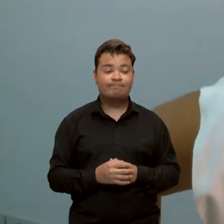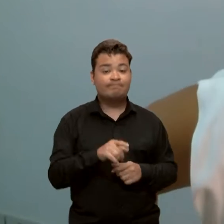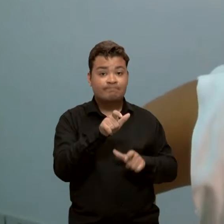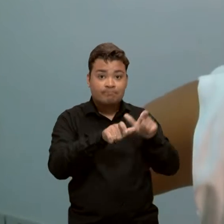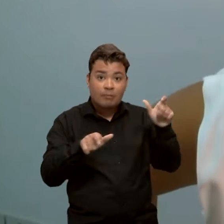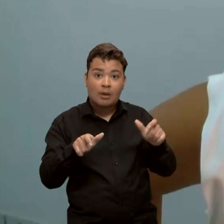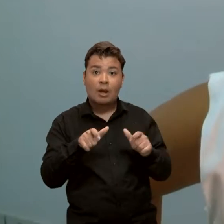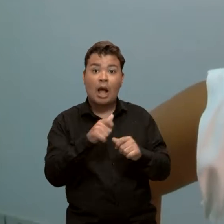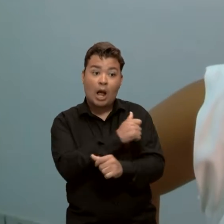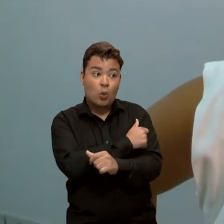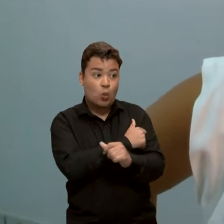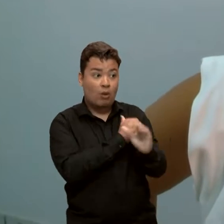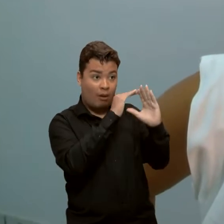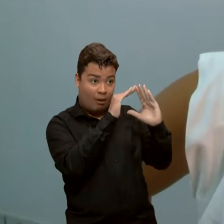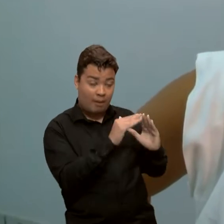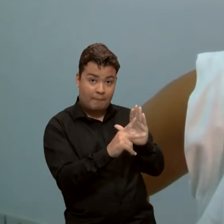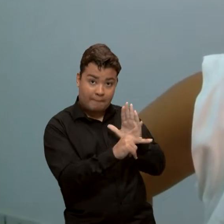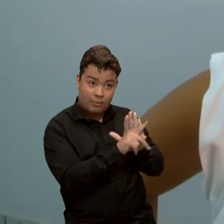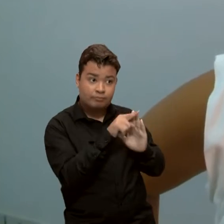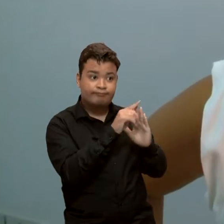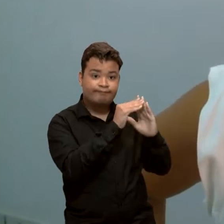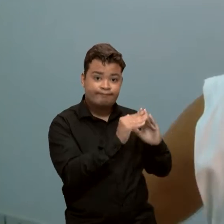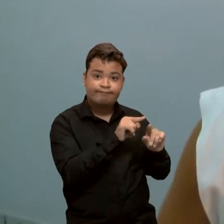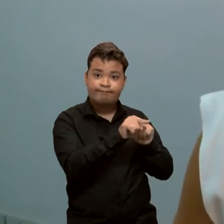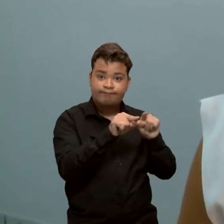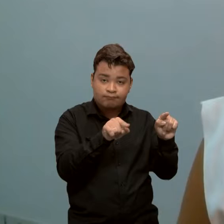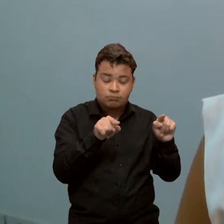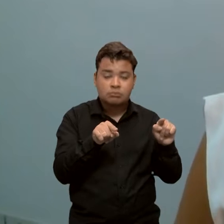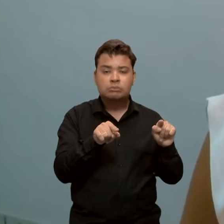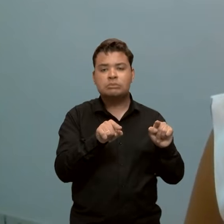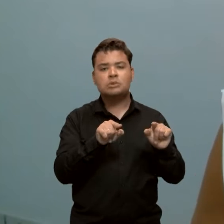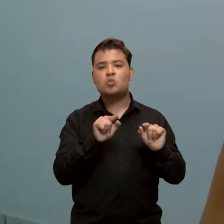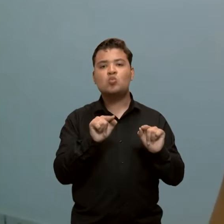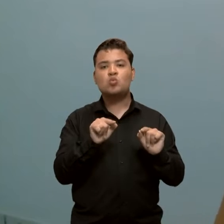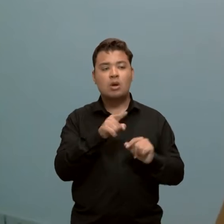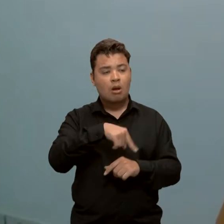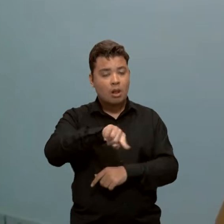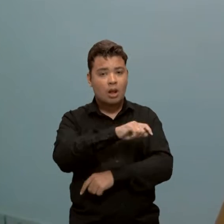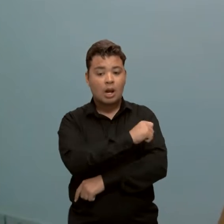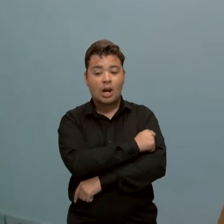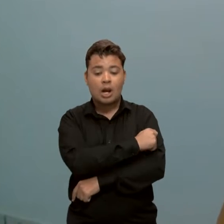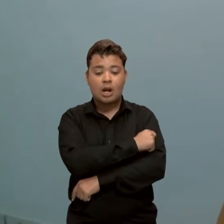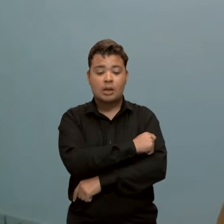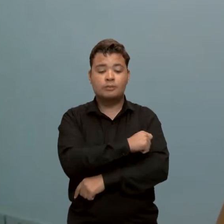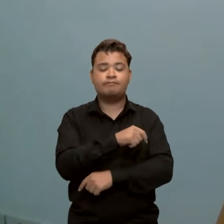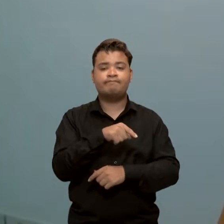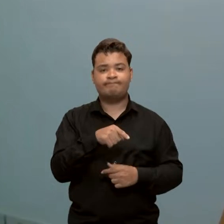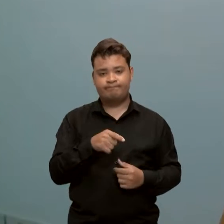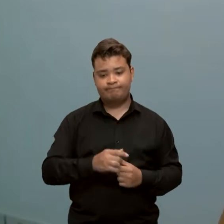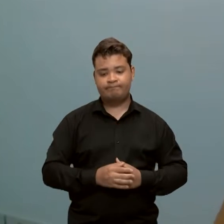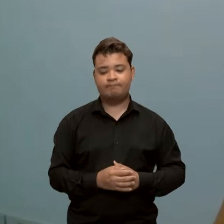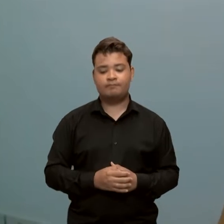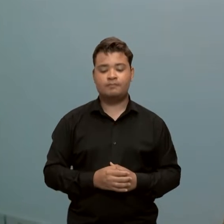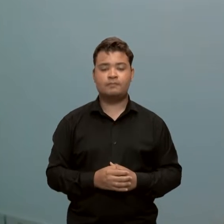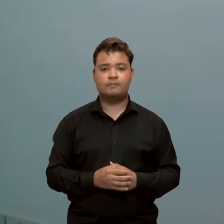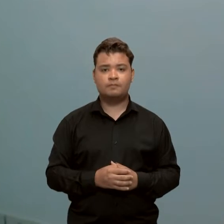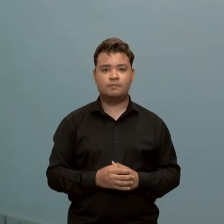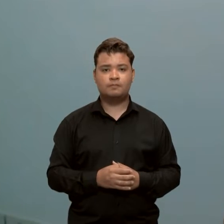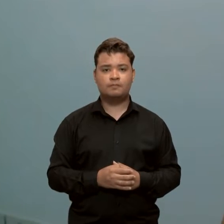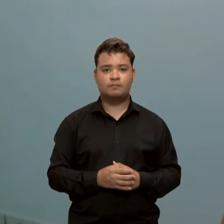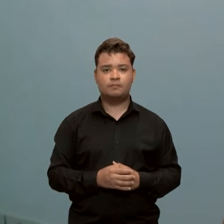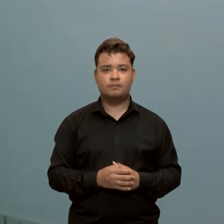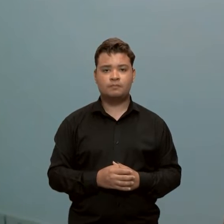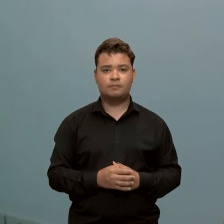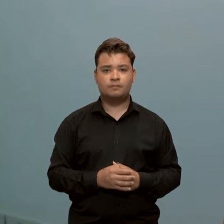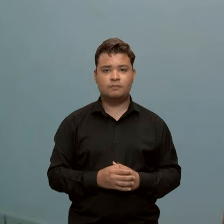moram nessas casas, eles são estudantes que, para eles terem acesso,